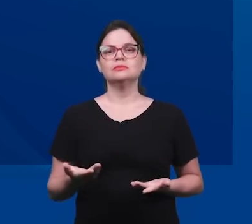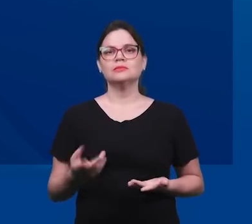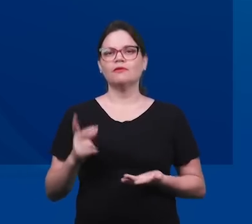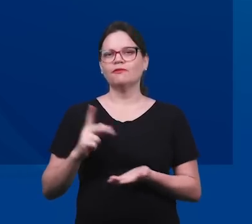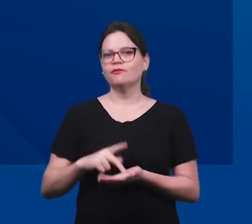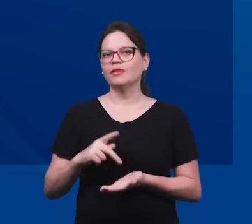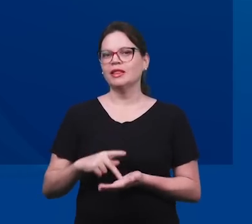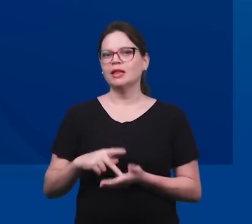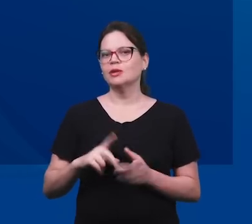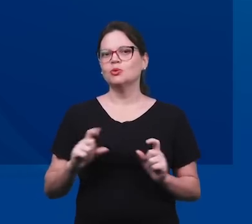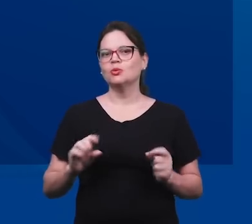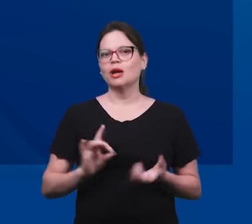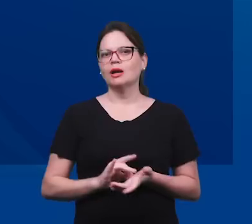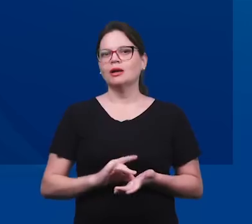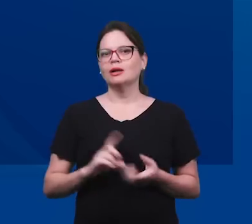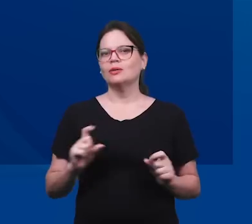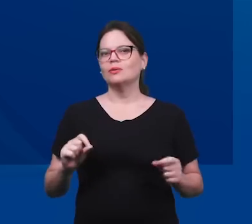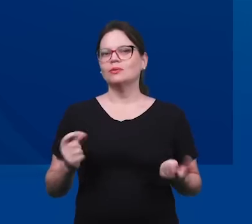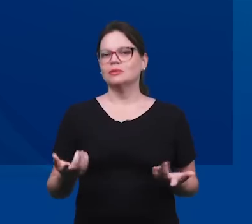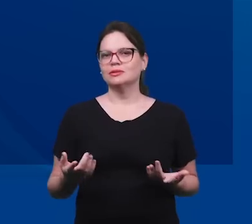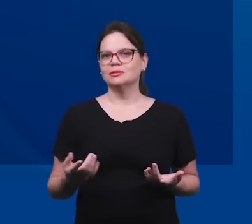e verdadeiro